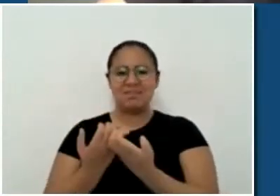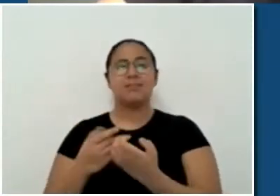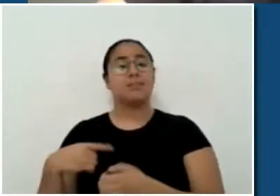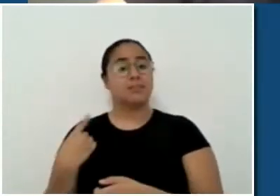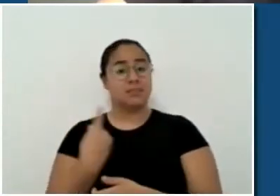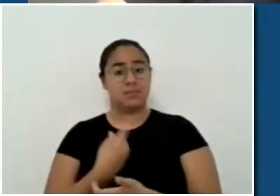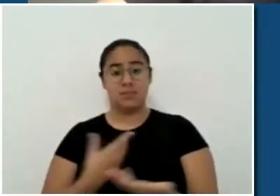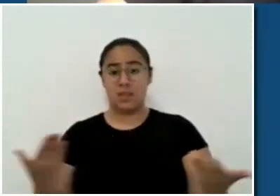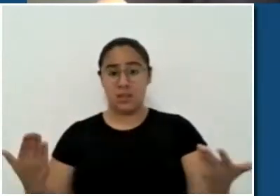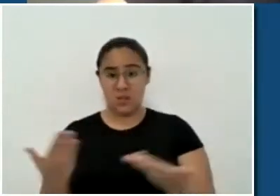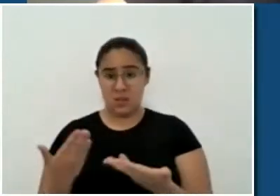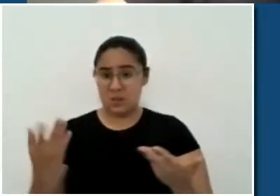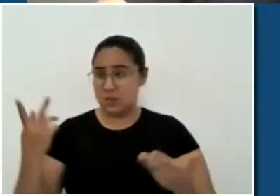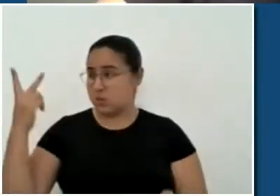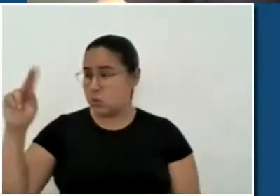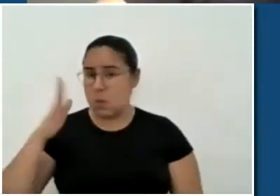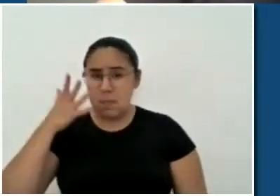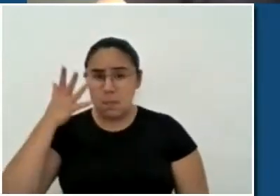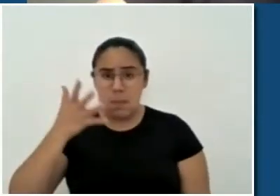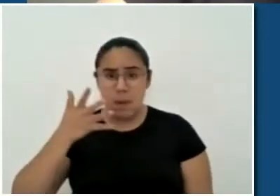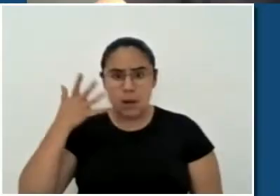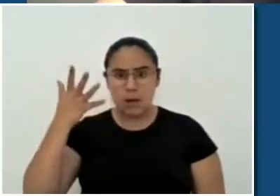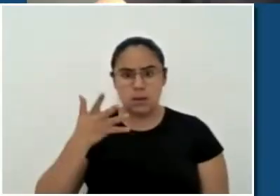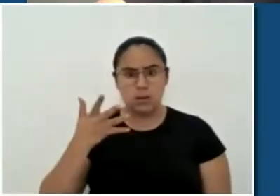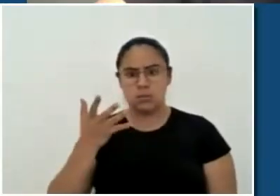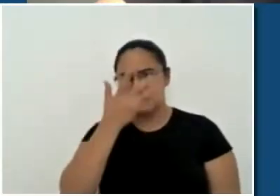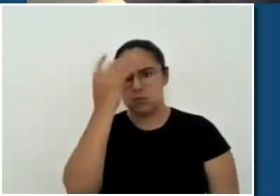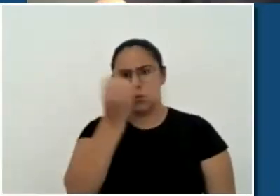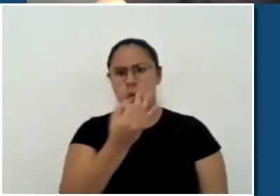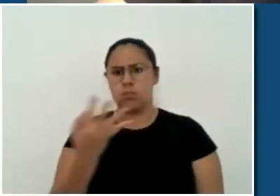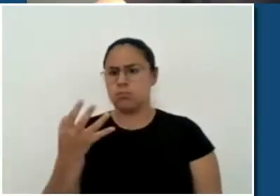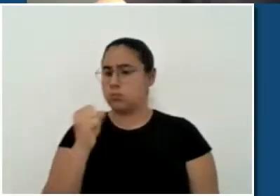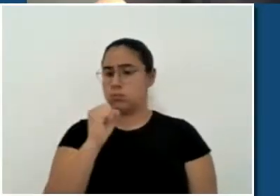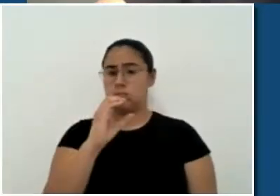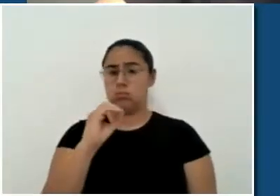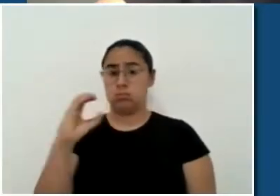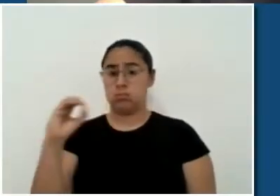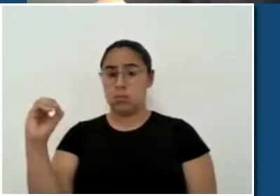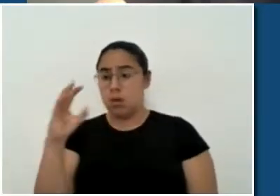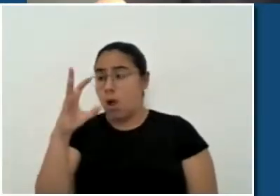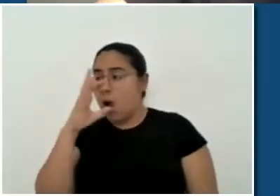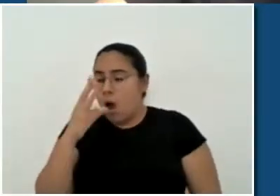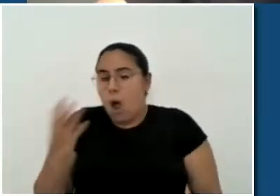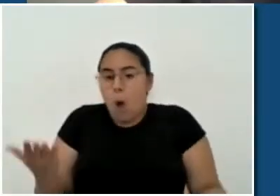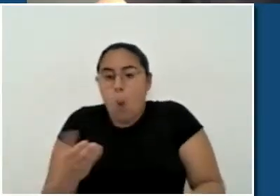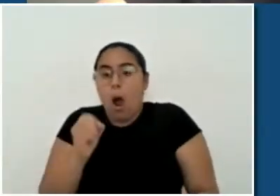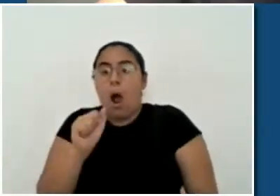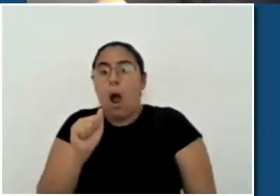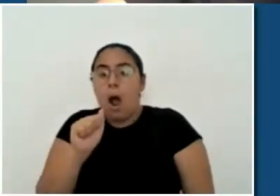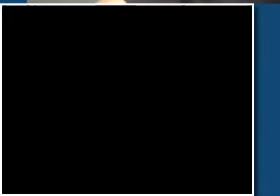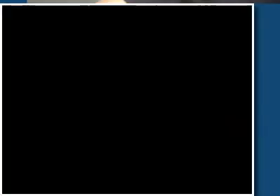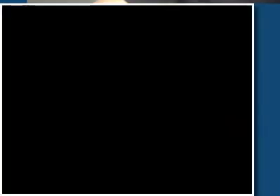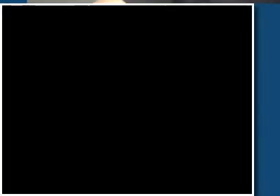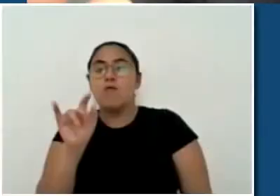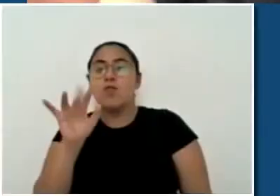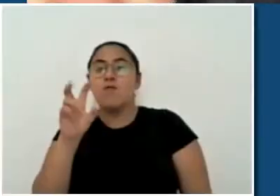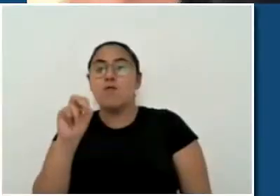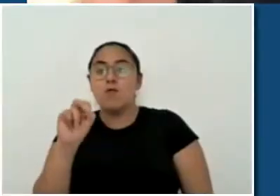palestra, alcançou ali, passou de 800 pessoas assistindo ao vivo agora, simultaneamente no Brasil, fora os países de língua